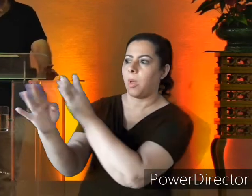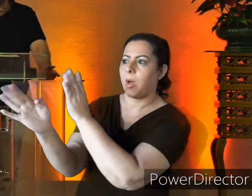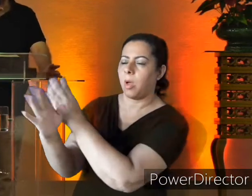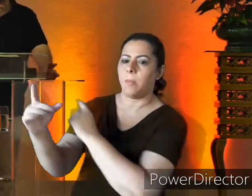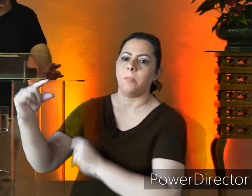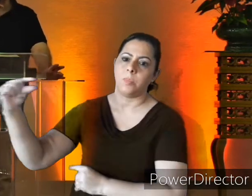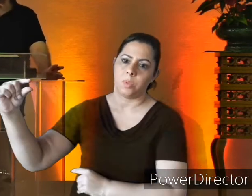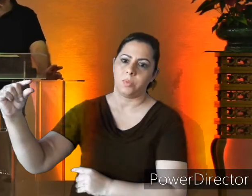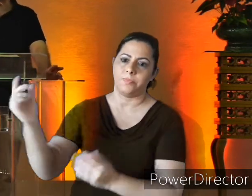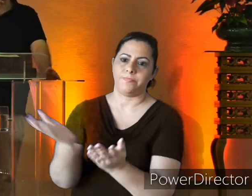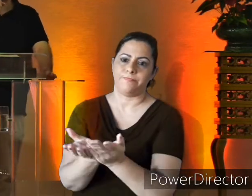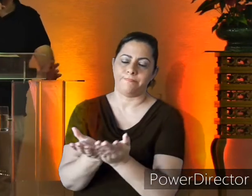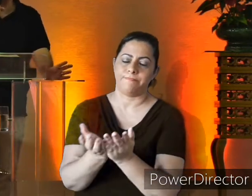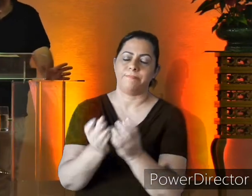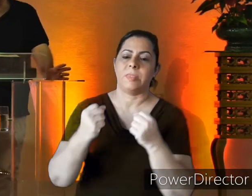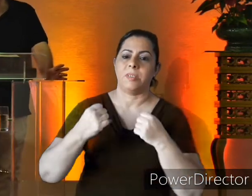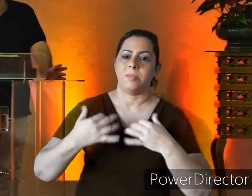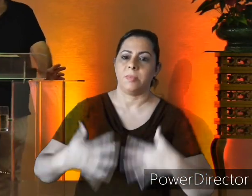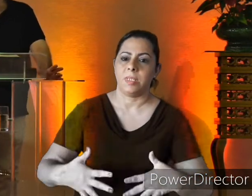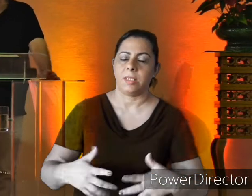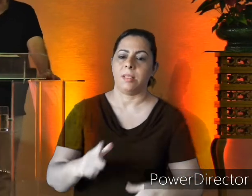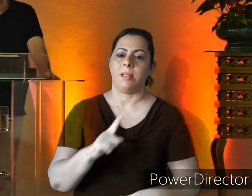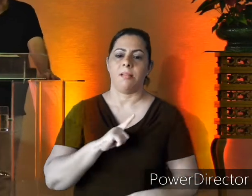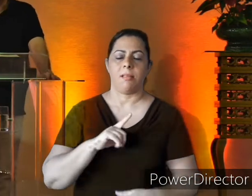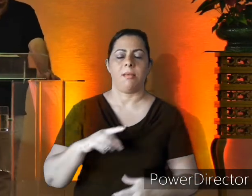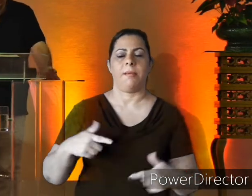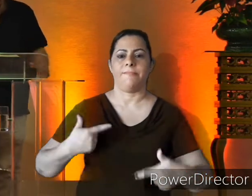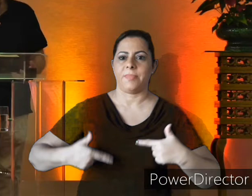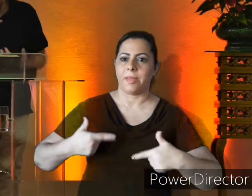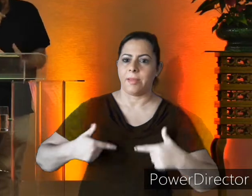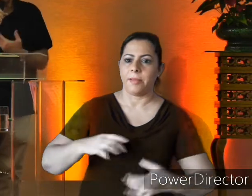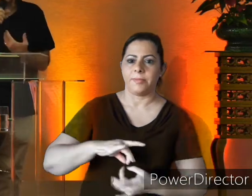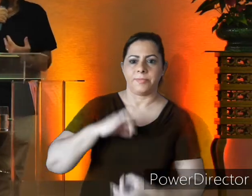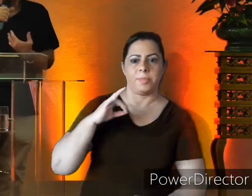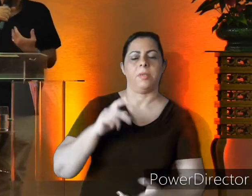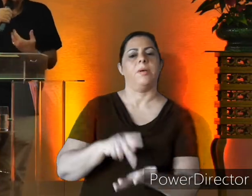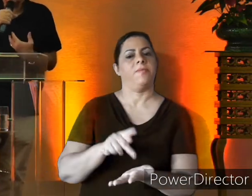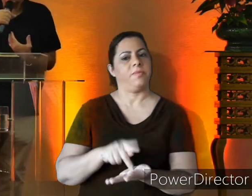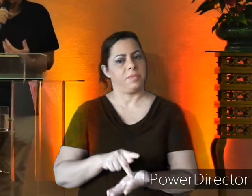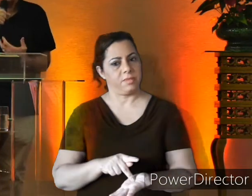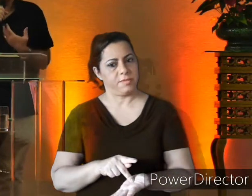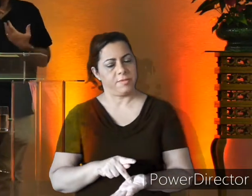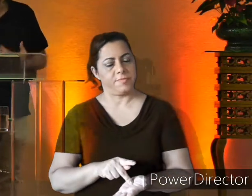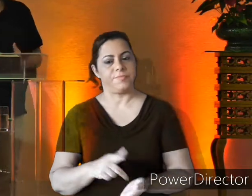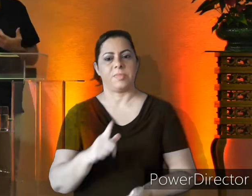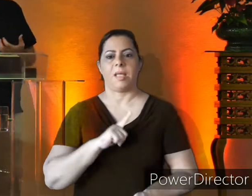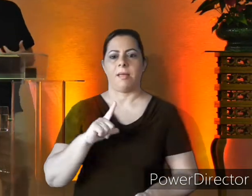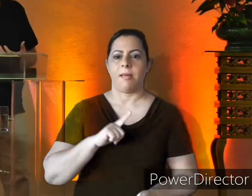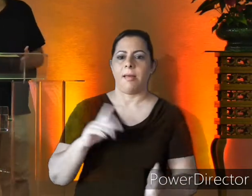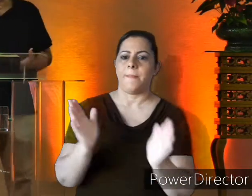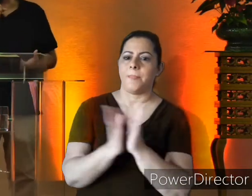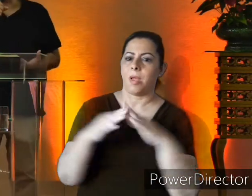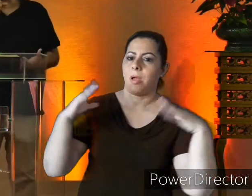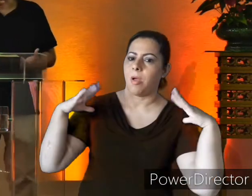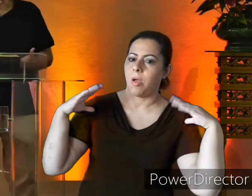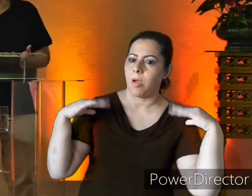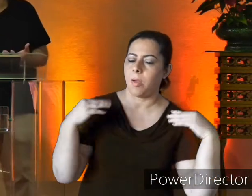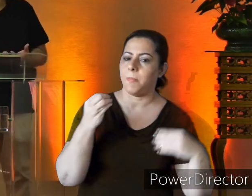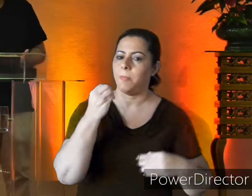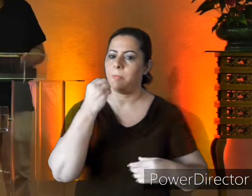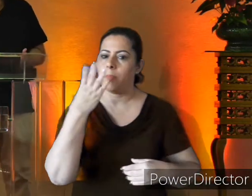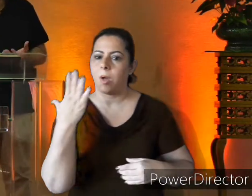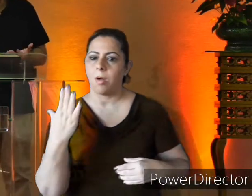da existência de anjos, de espíritos malignos, e que nós devemos estarmos o quê?